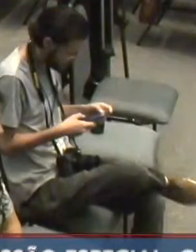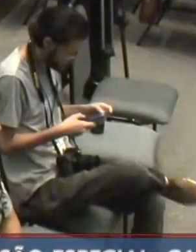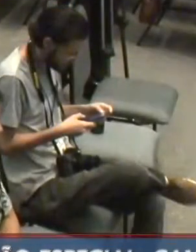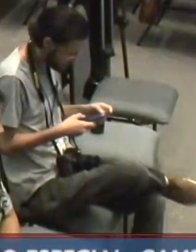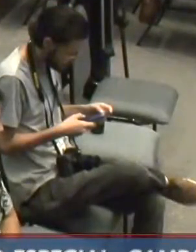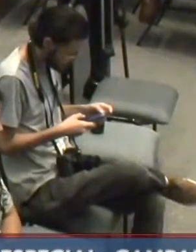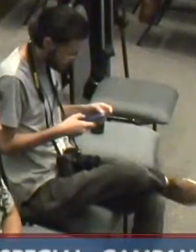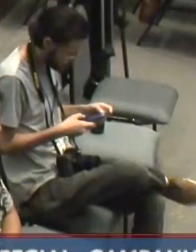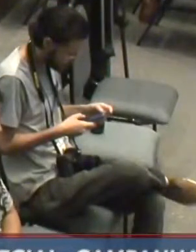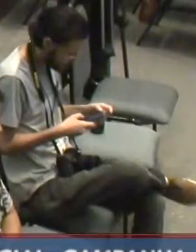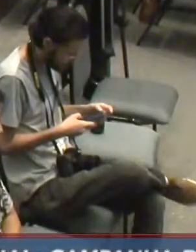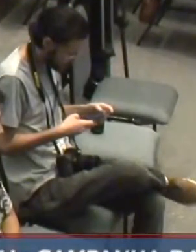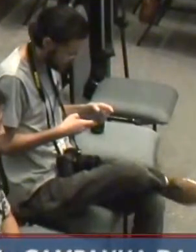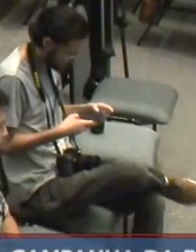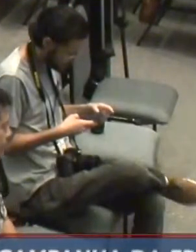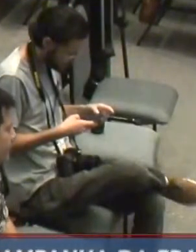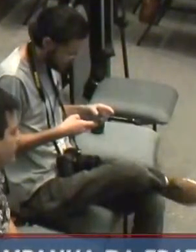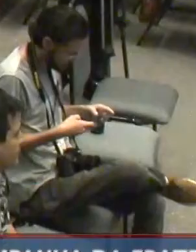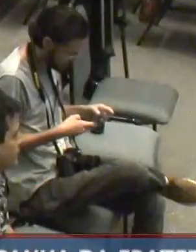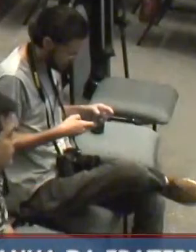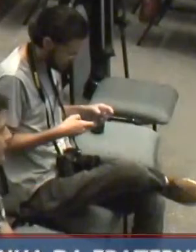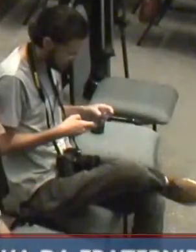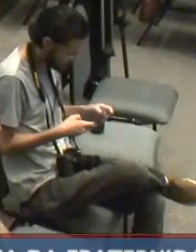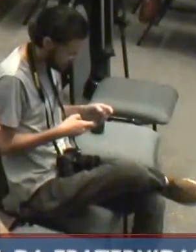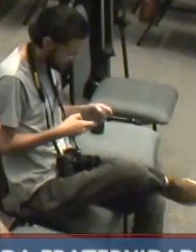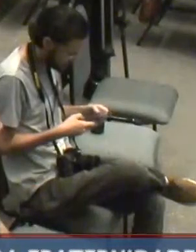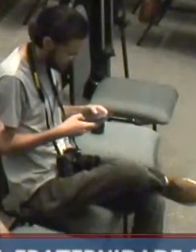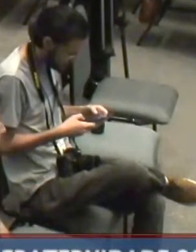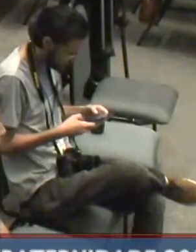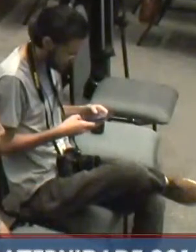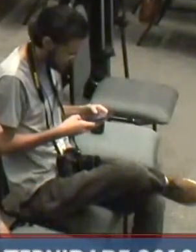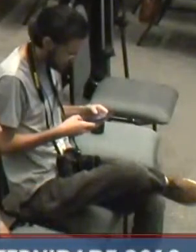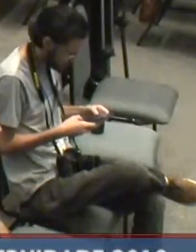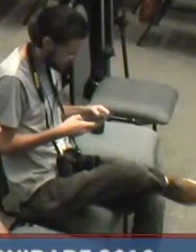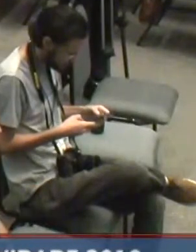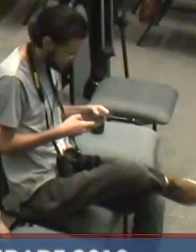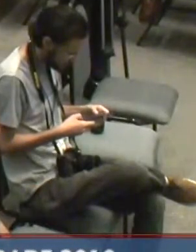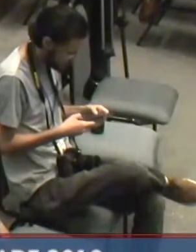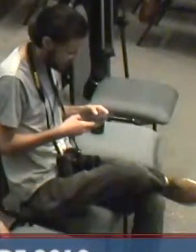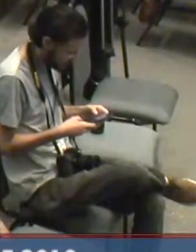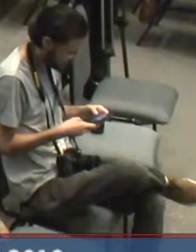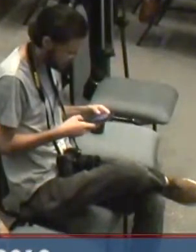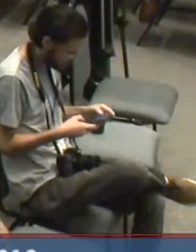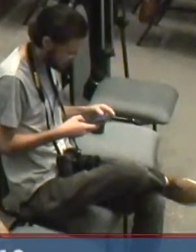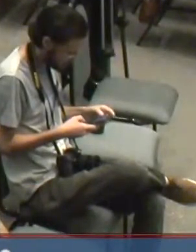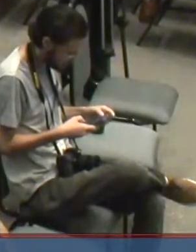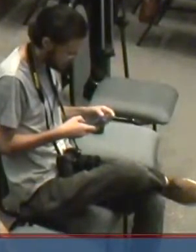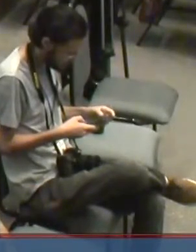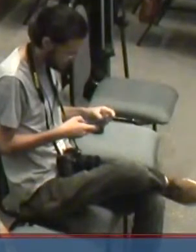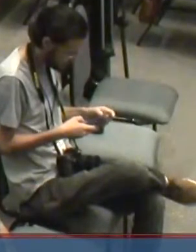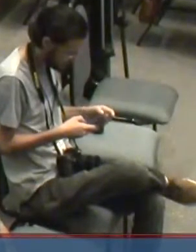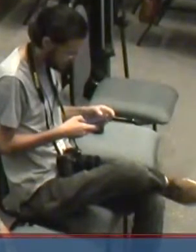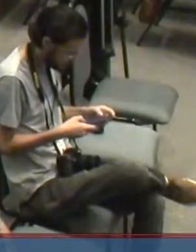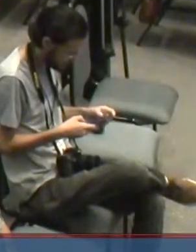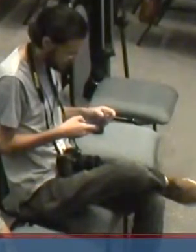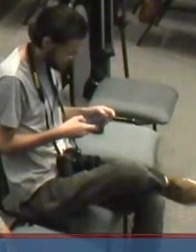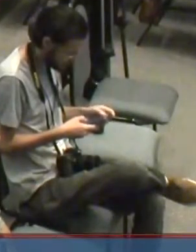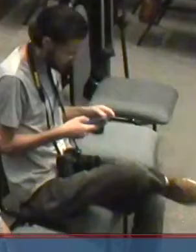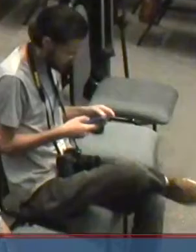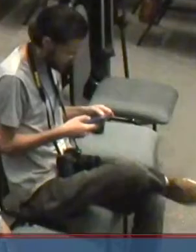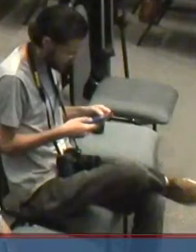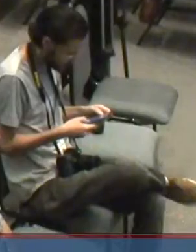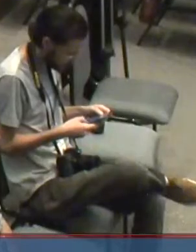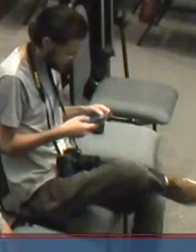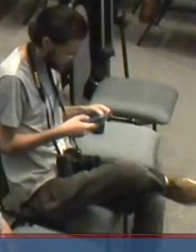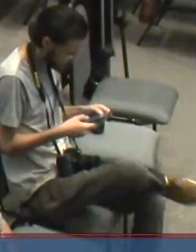participar. É dom de Deus que faz do amor fraternidade, e bem comum faz bem de todos